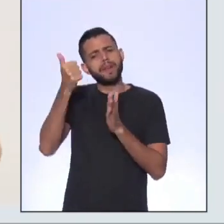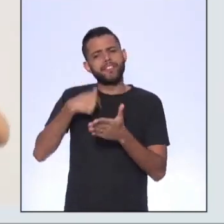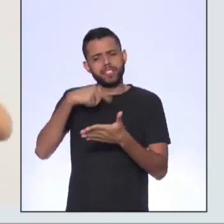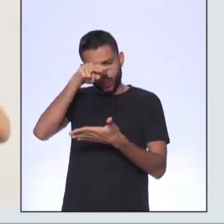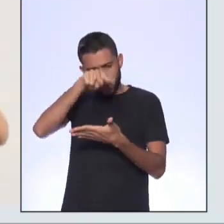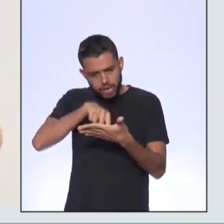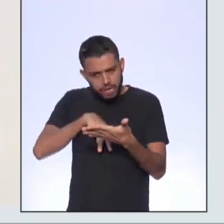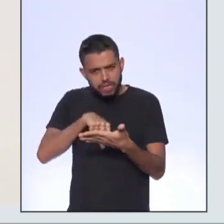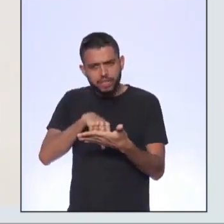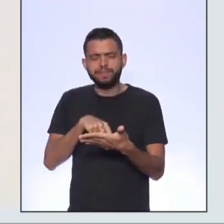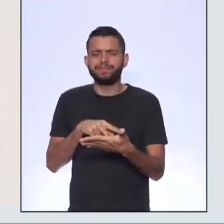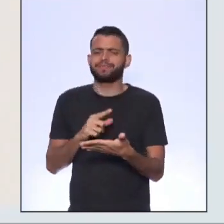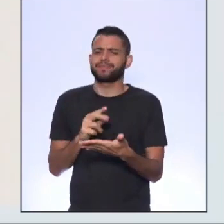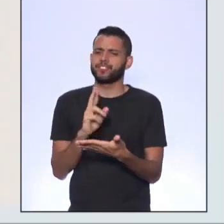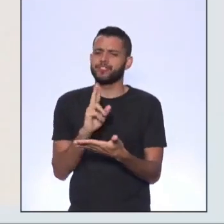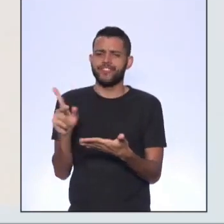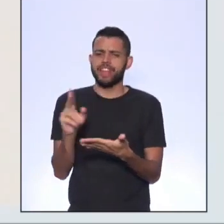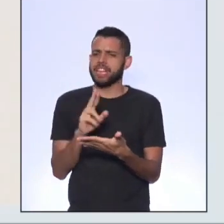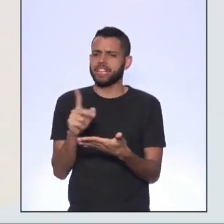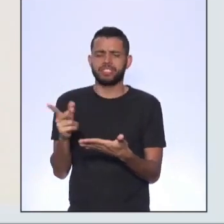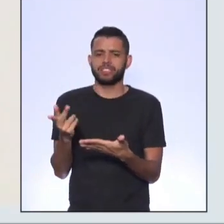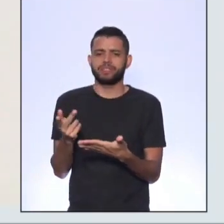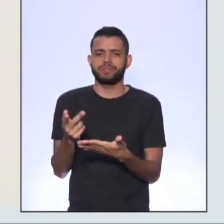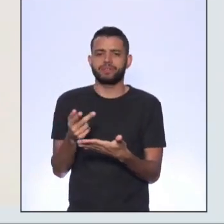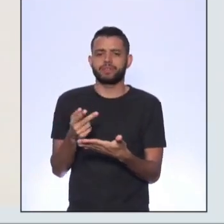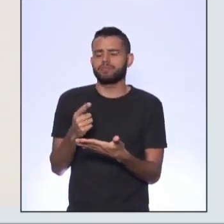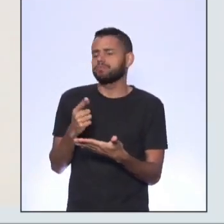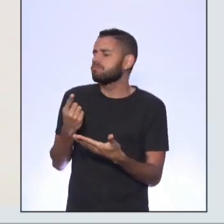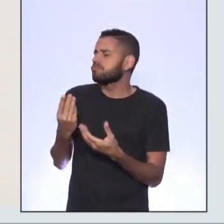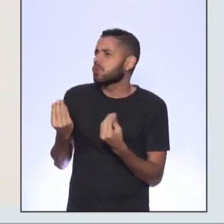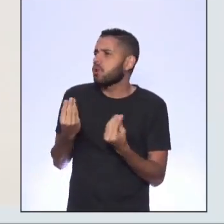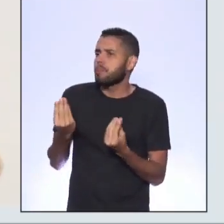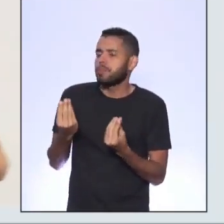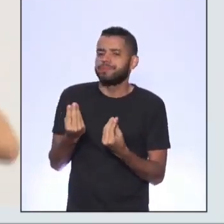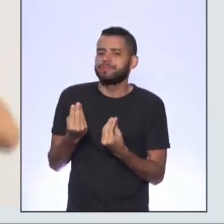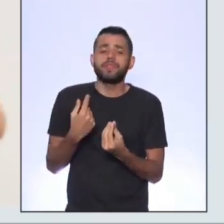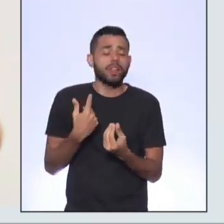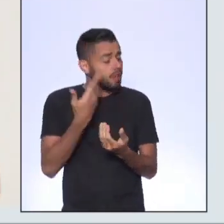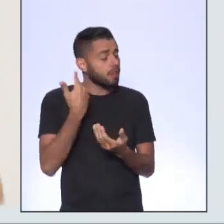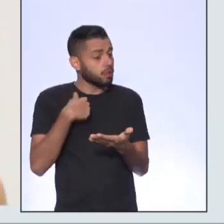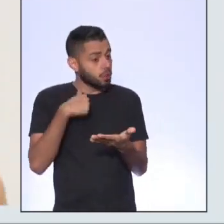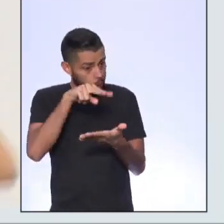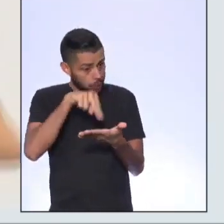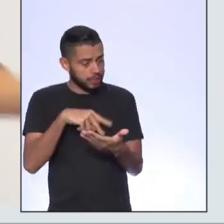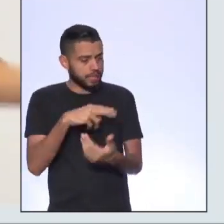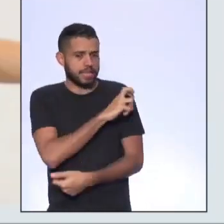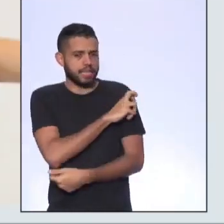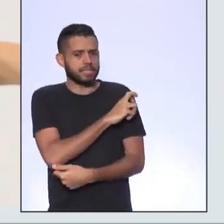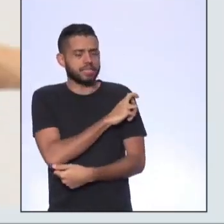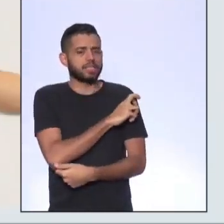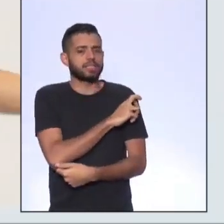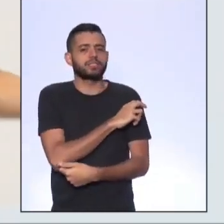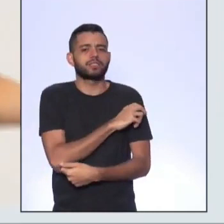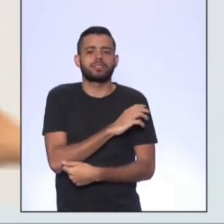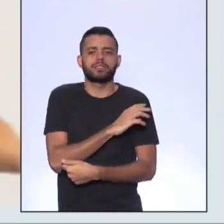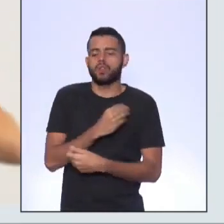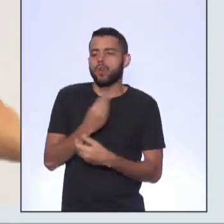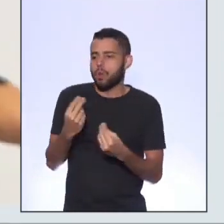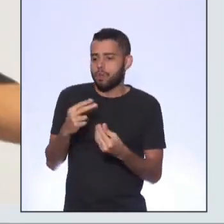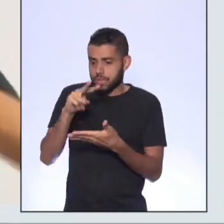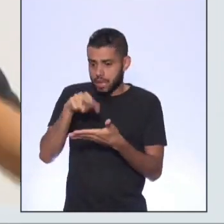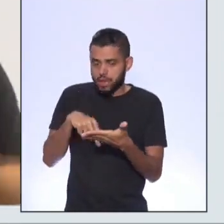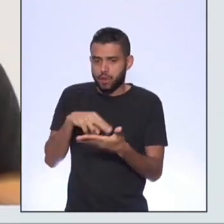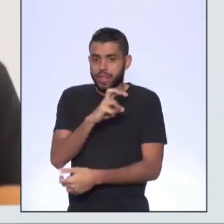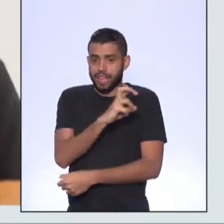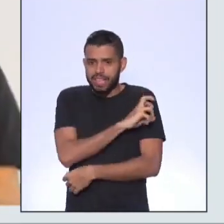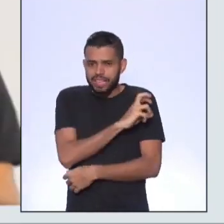vez, era diferente. Falei assim, como assim? Quando eu li lá na quinta série, eu falei, peraí, como assim? Você leu Dom Casmurro